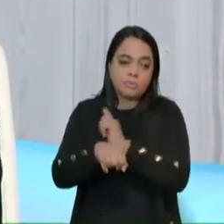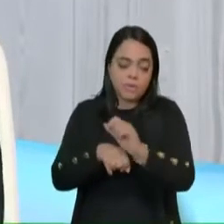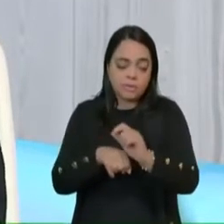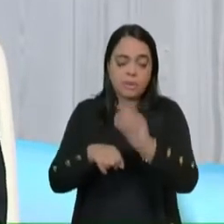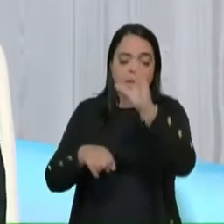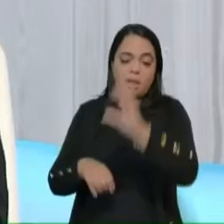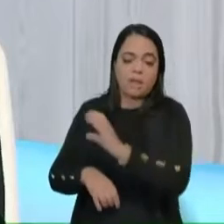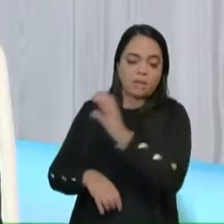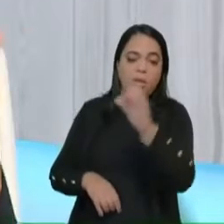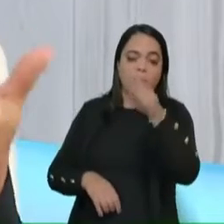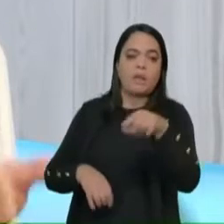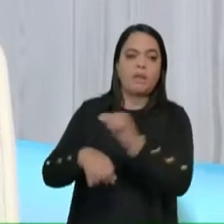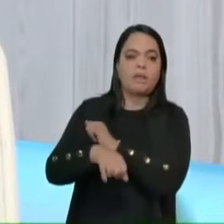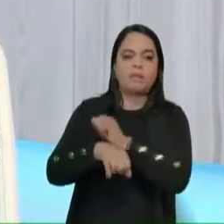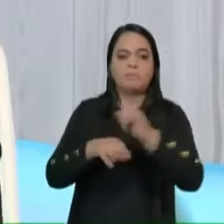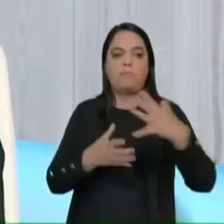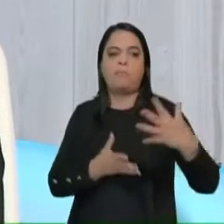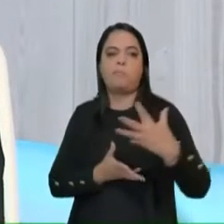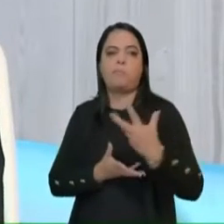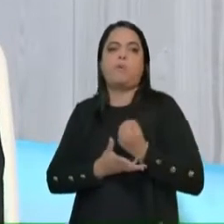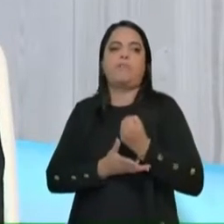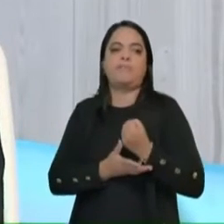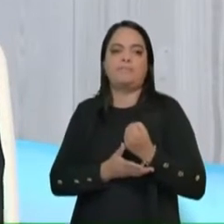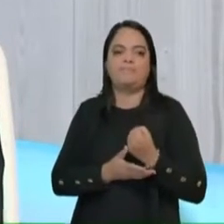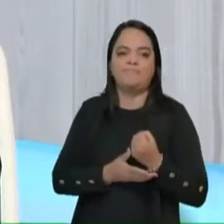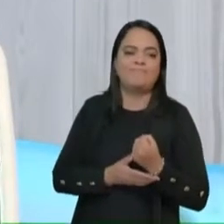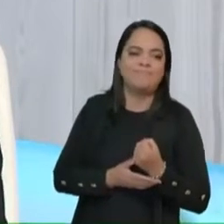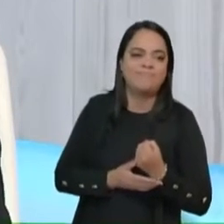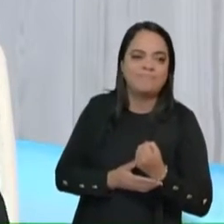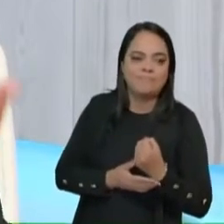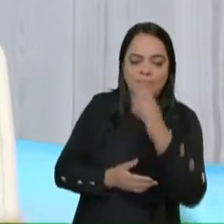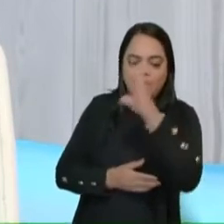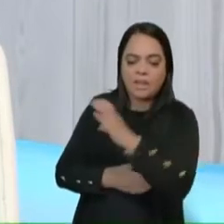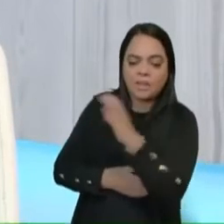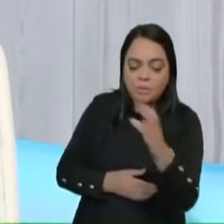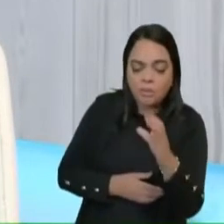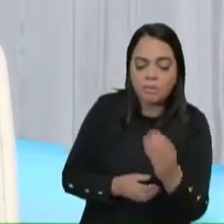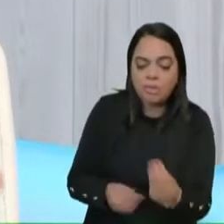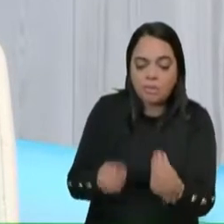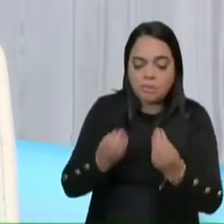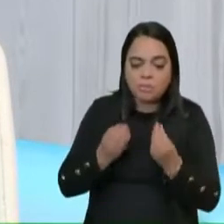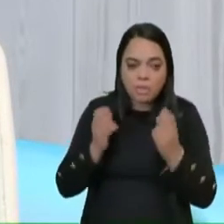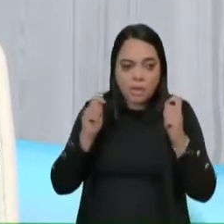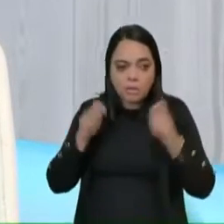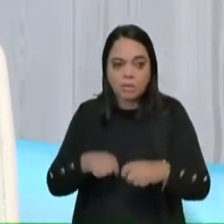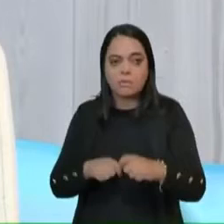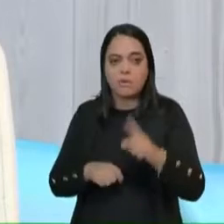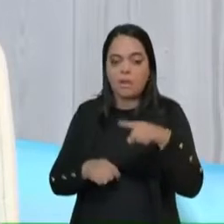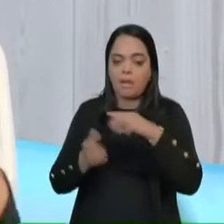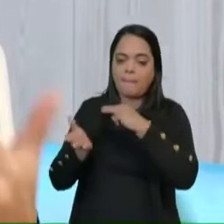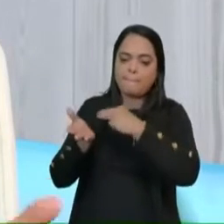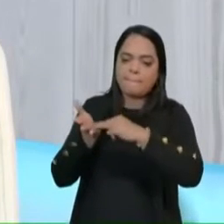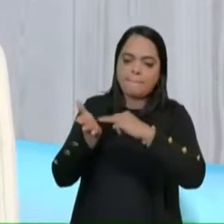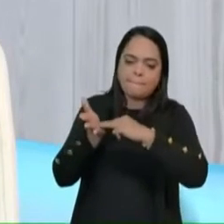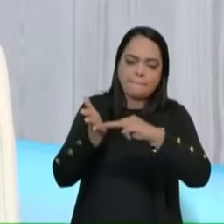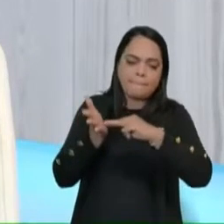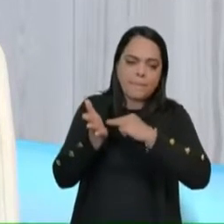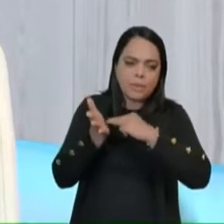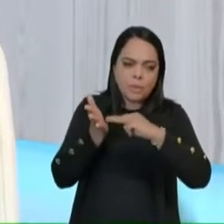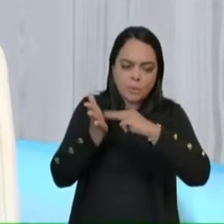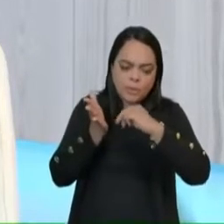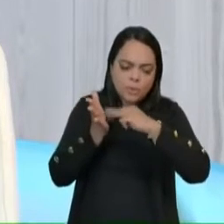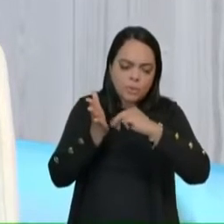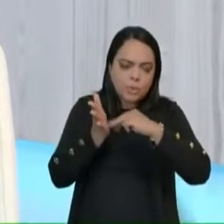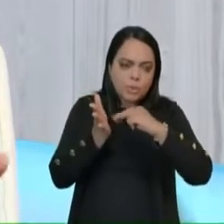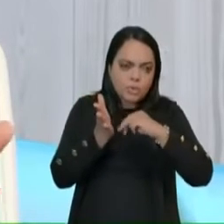igreja católica é um instrumento de salvação ela nos oferece condições ela é um método uma metodologia né nos